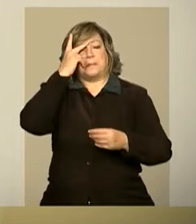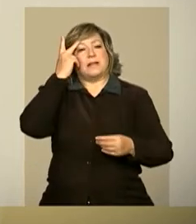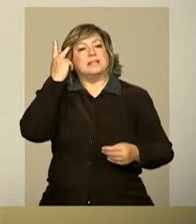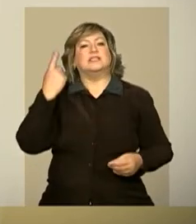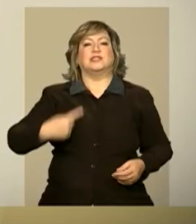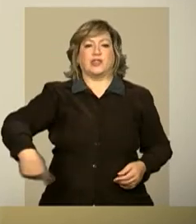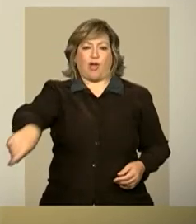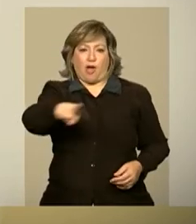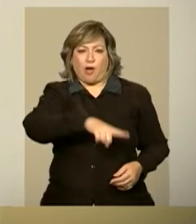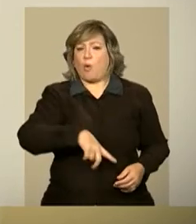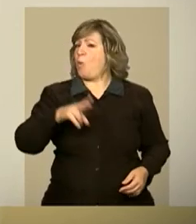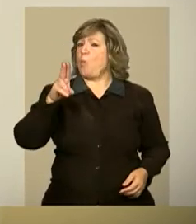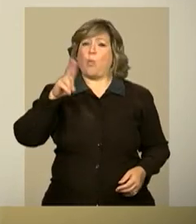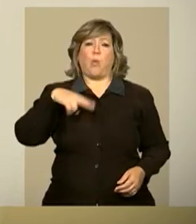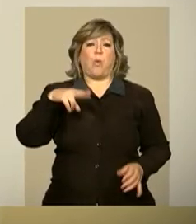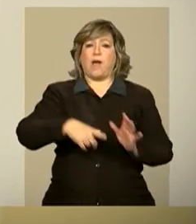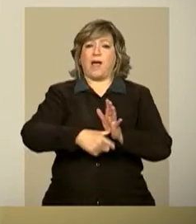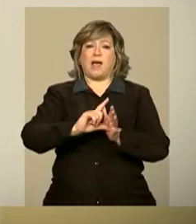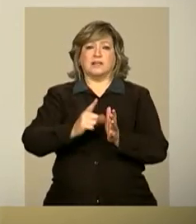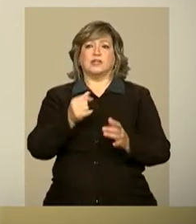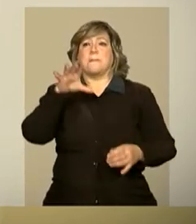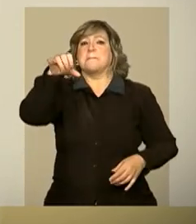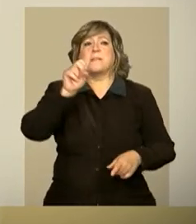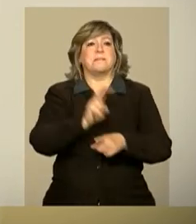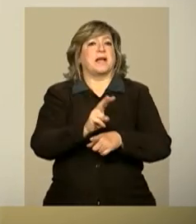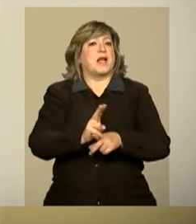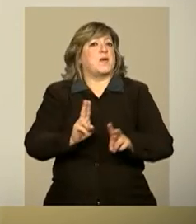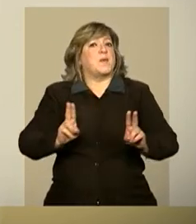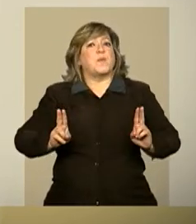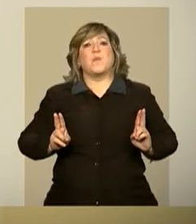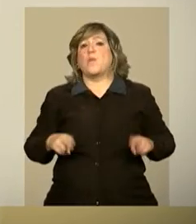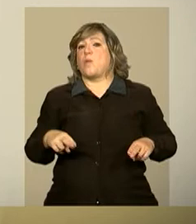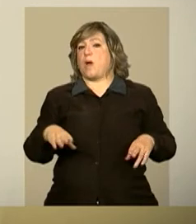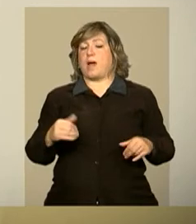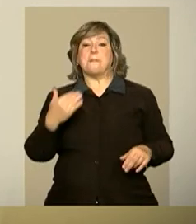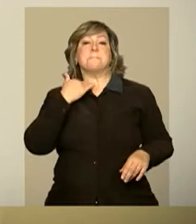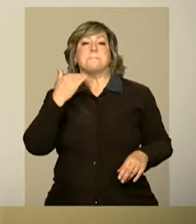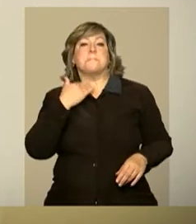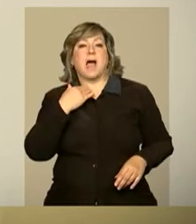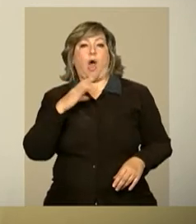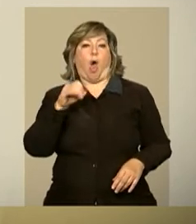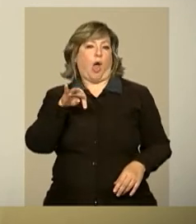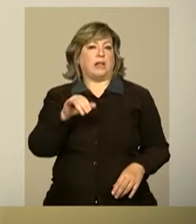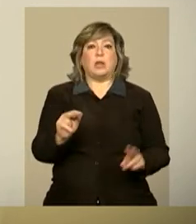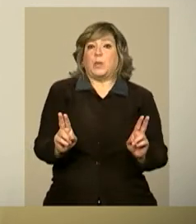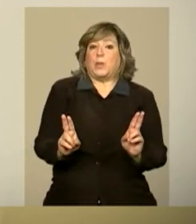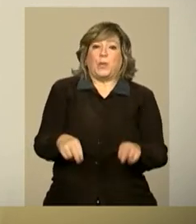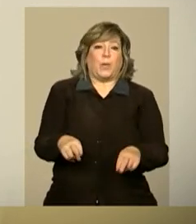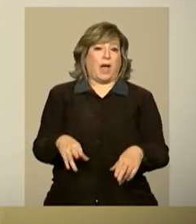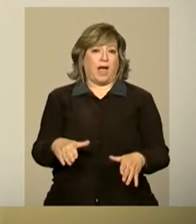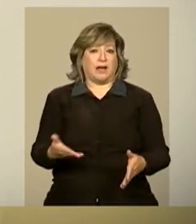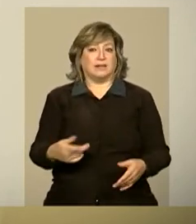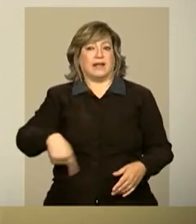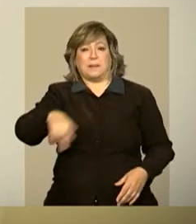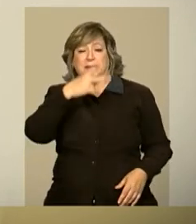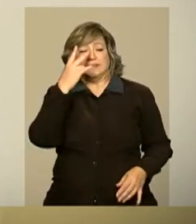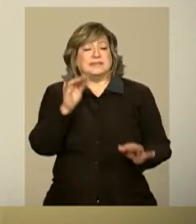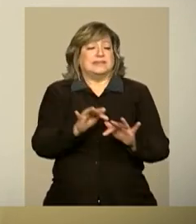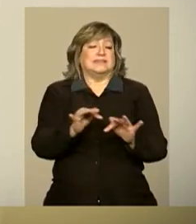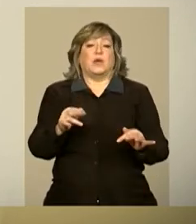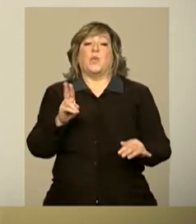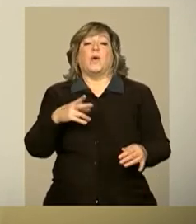pessoas nunca tiveram acesso a crédito nunca tiveram sequer uma conta bancária algumas nunca tinham